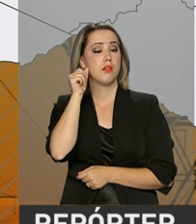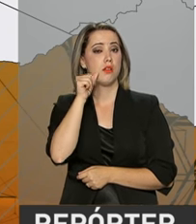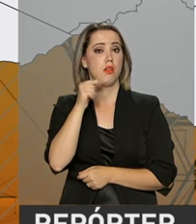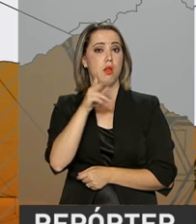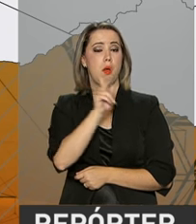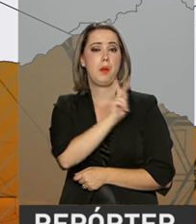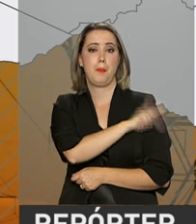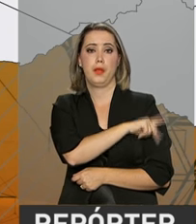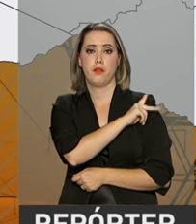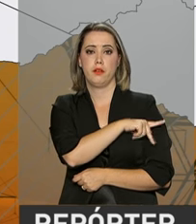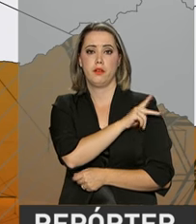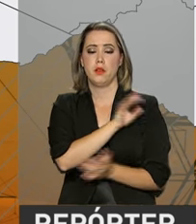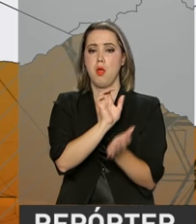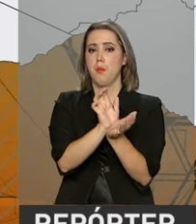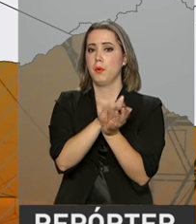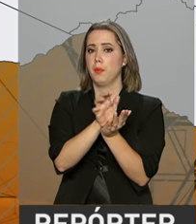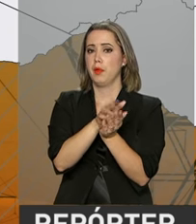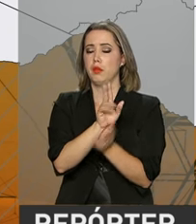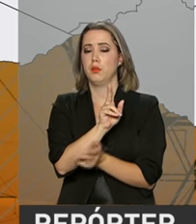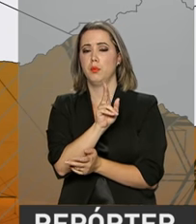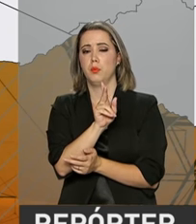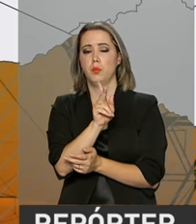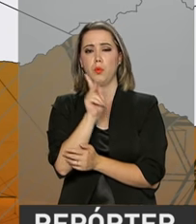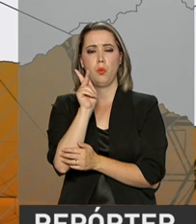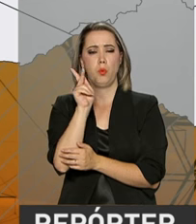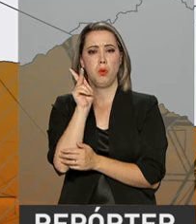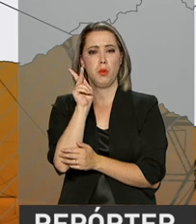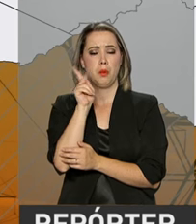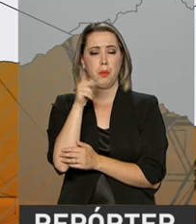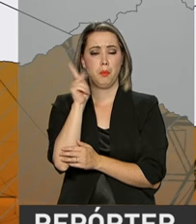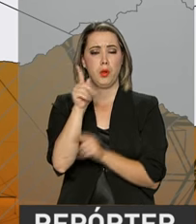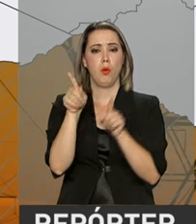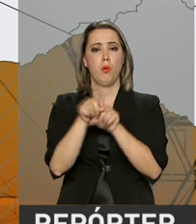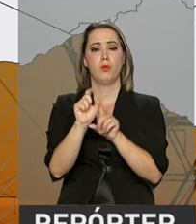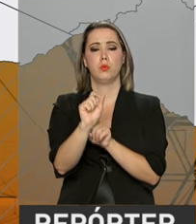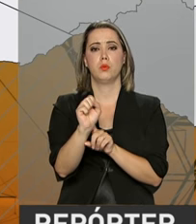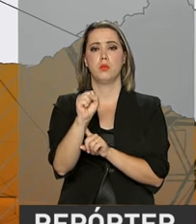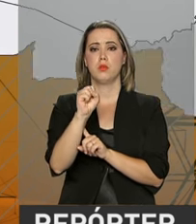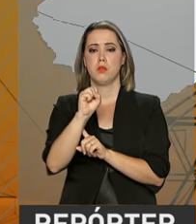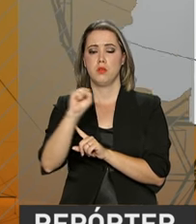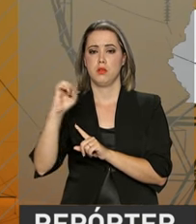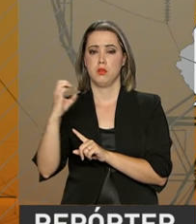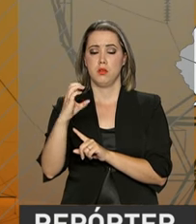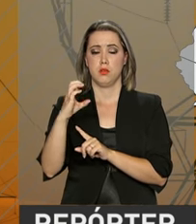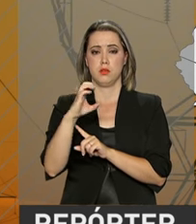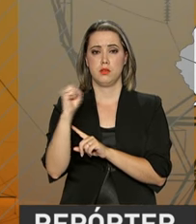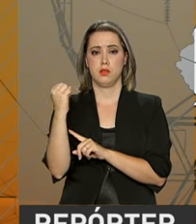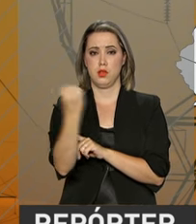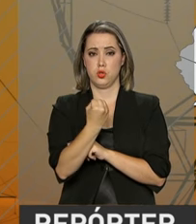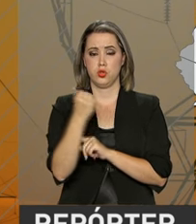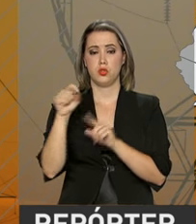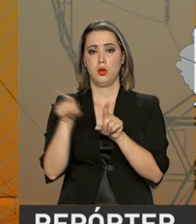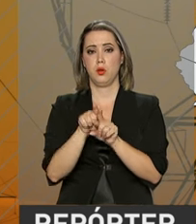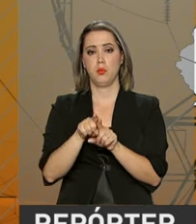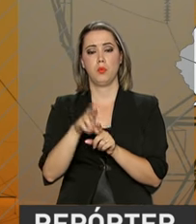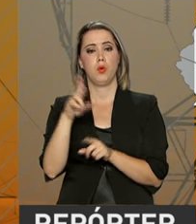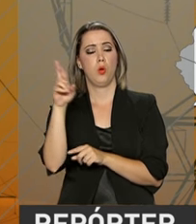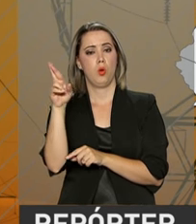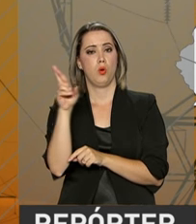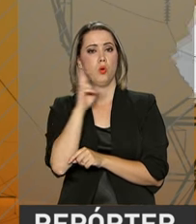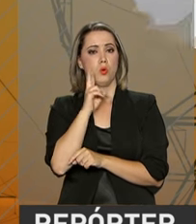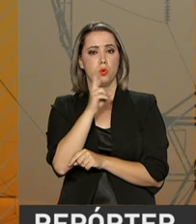pernambuco piauí rio grande do norte e sergipe na região nordeste rondônia e pará no norte